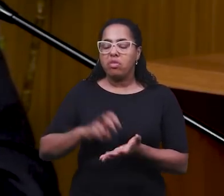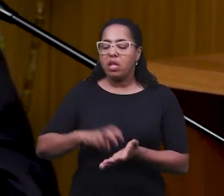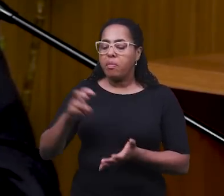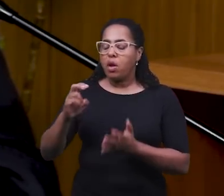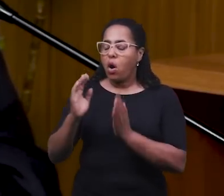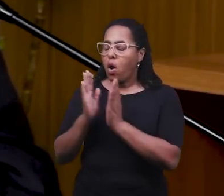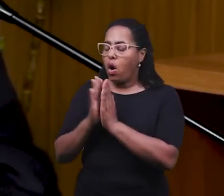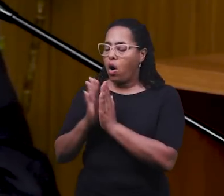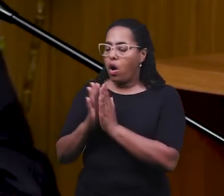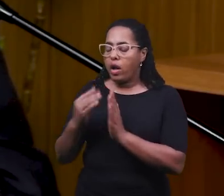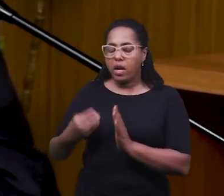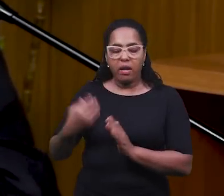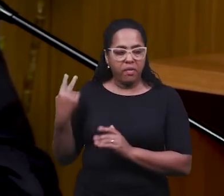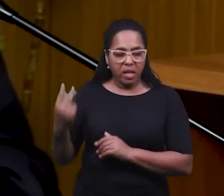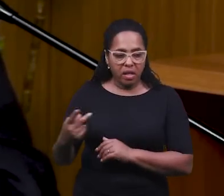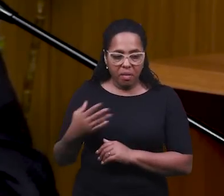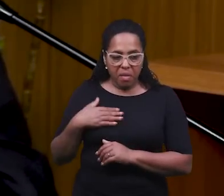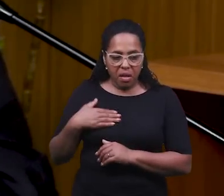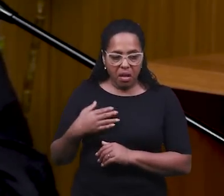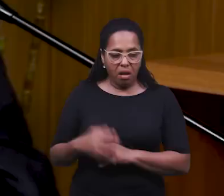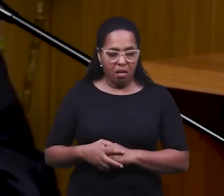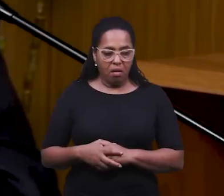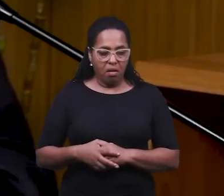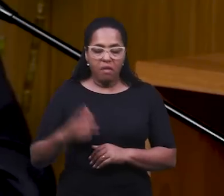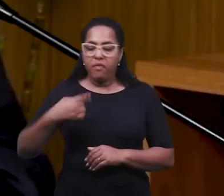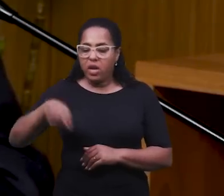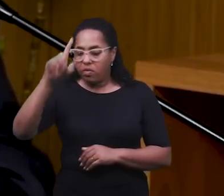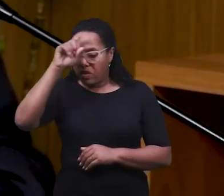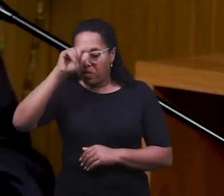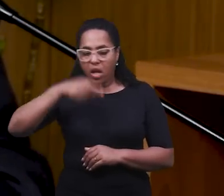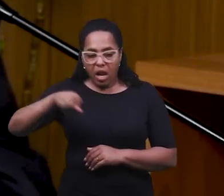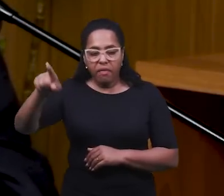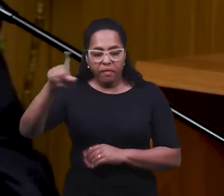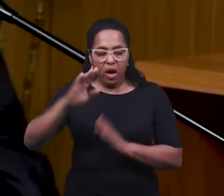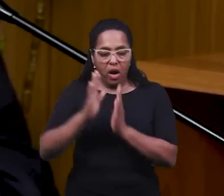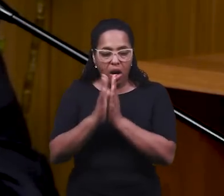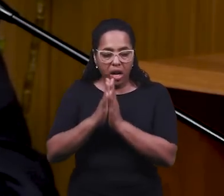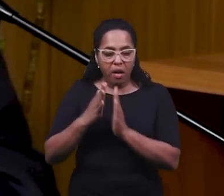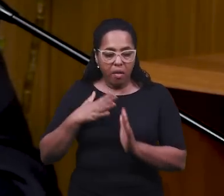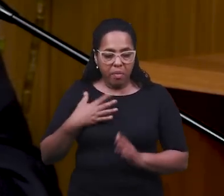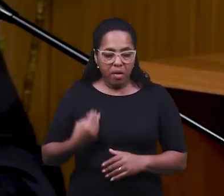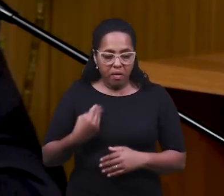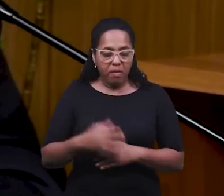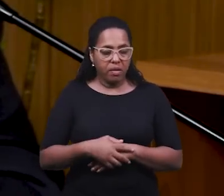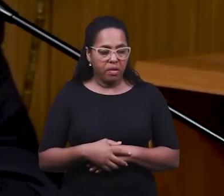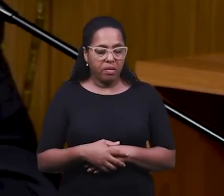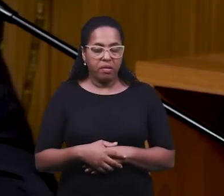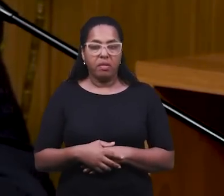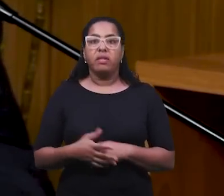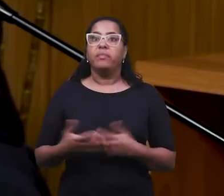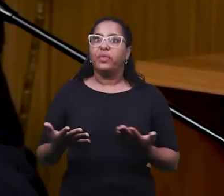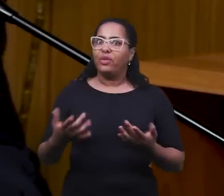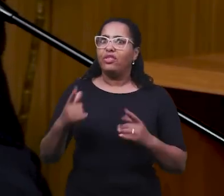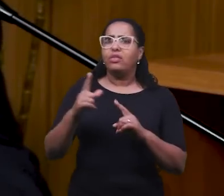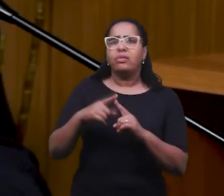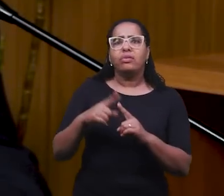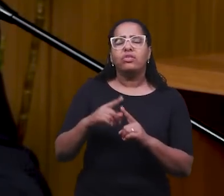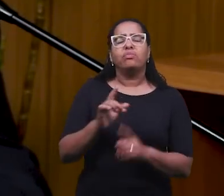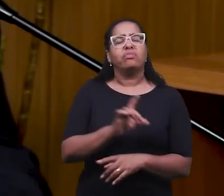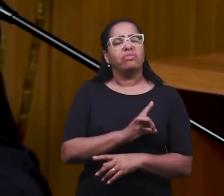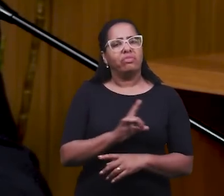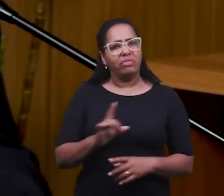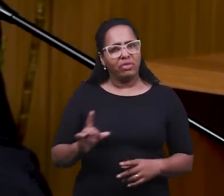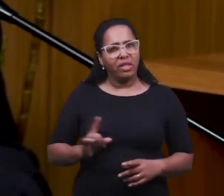na porta dela, 1h da manhã, lá orando por ela, não sei o que lá. Internou no hospital, no outro dia tava lá. Esse tipo de